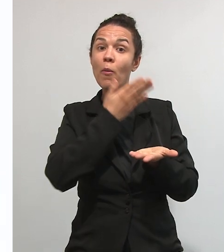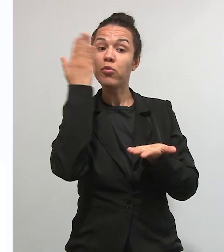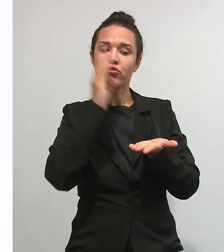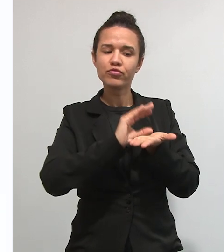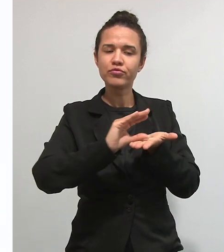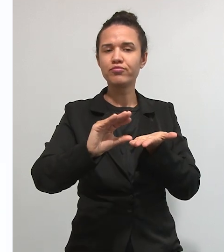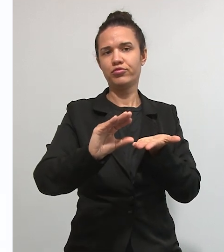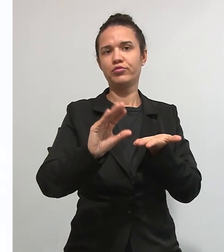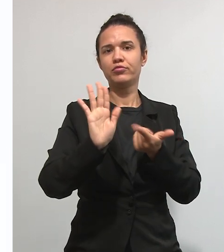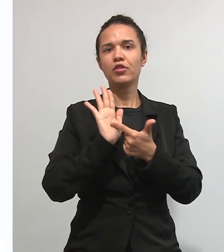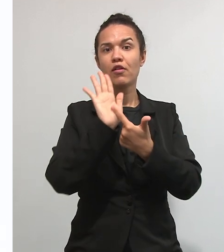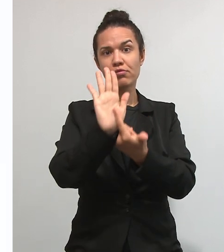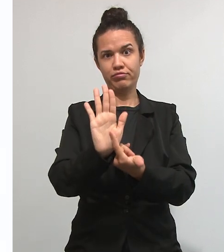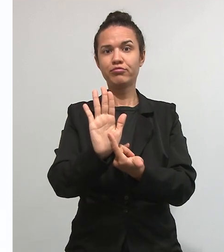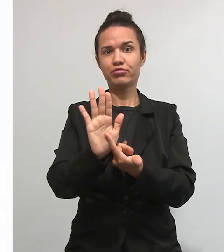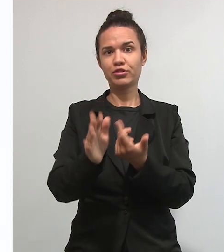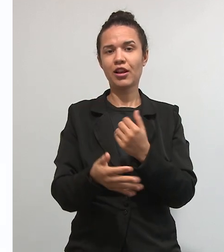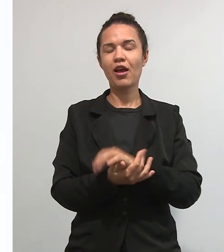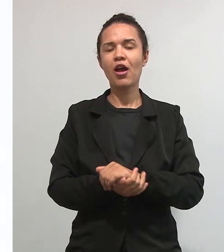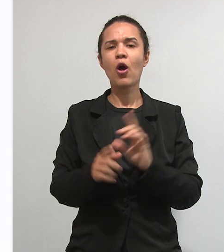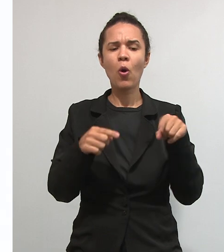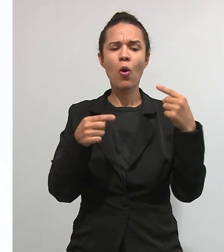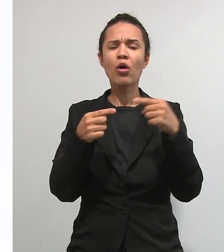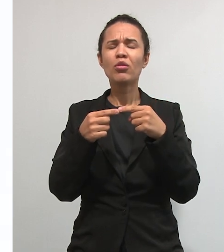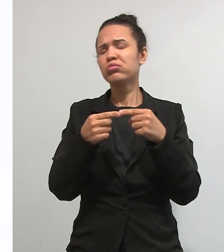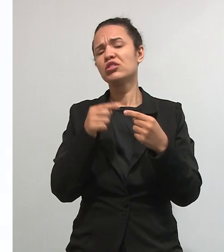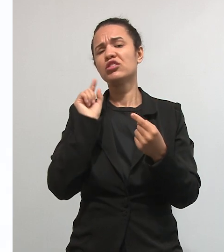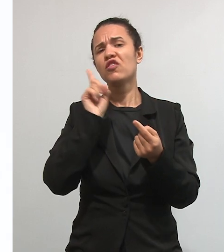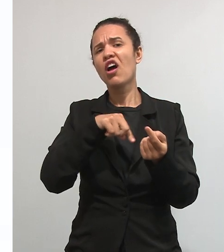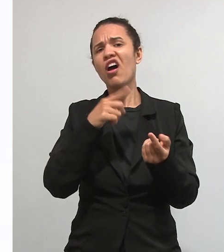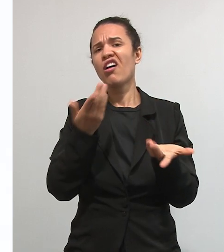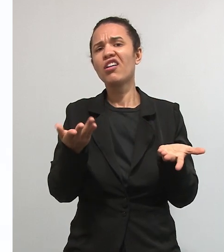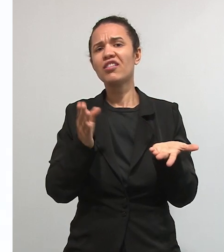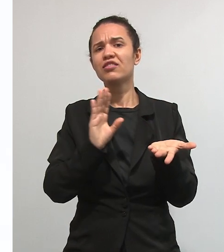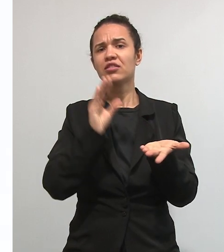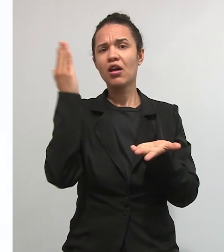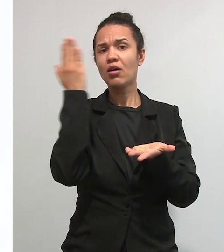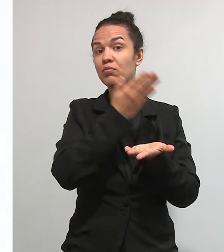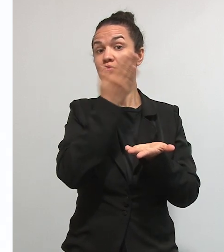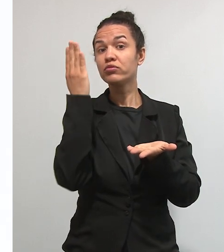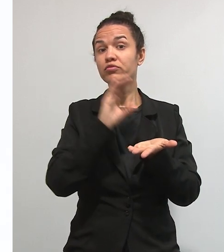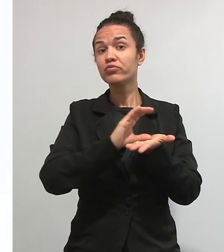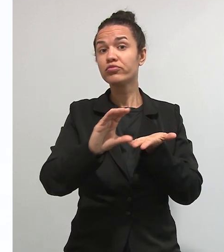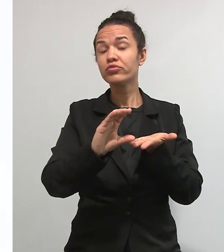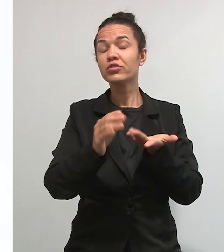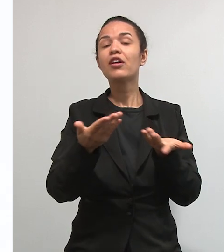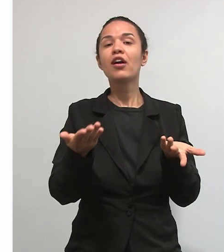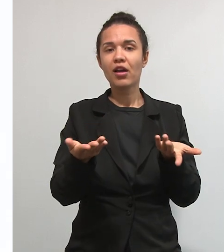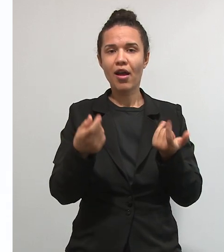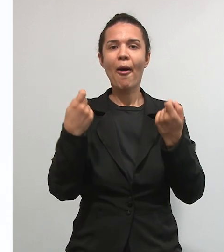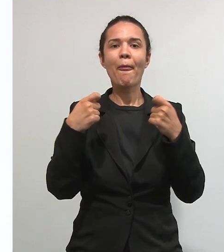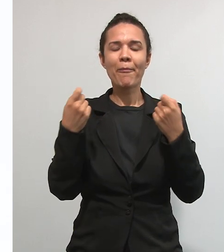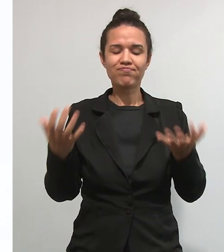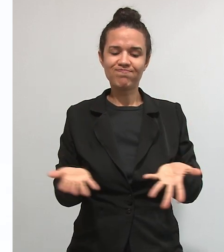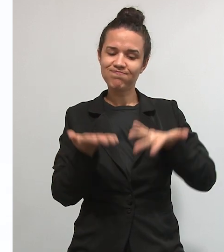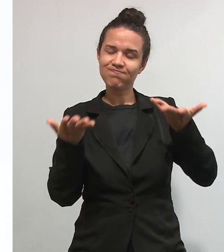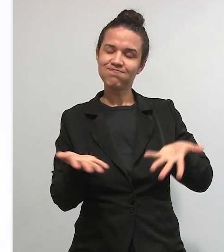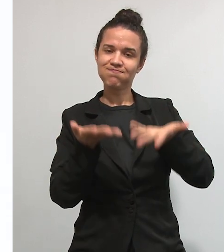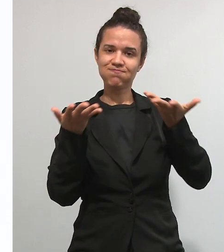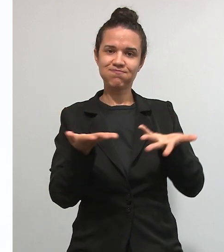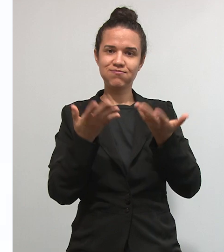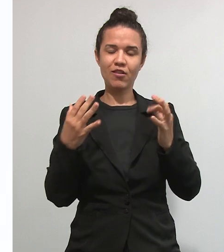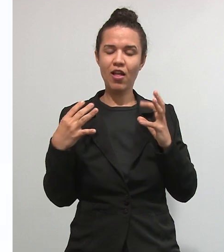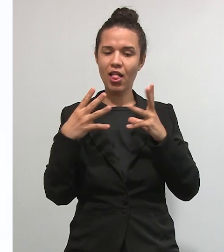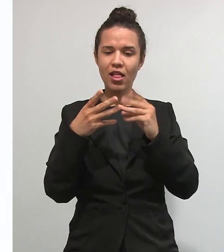demonstrações contábeis. E qual era o objetivo principal dessas demonstrações? É promover a transparência dos resultados, tanto